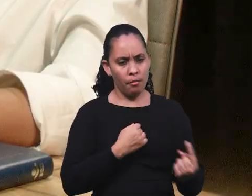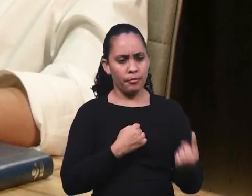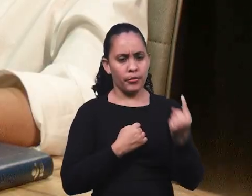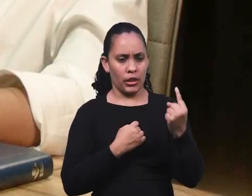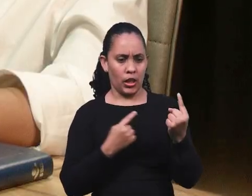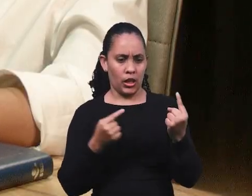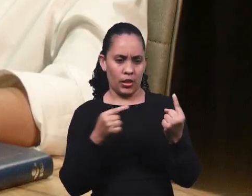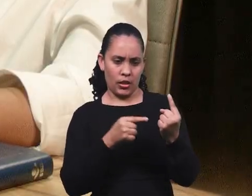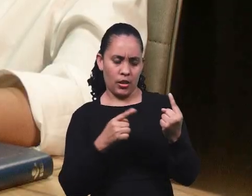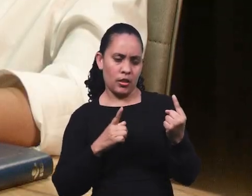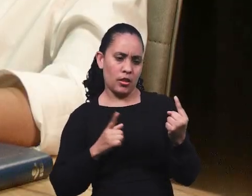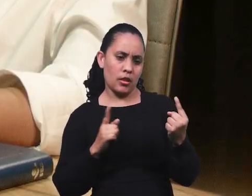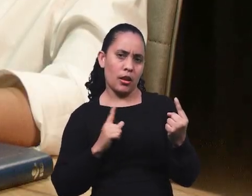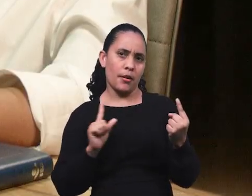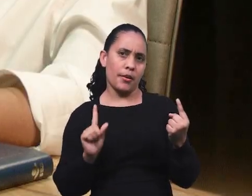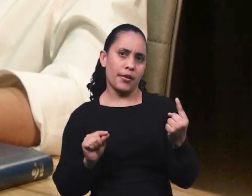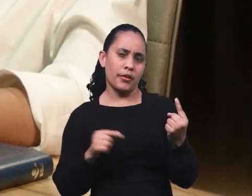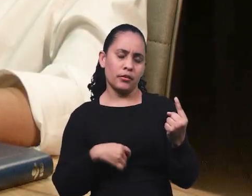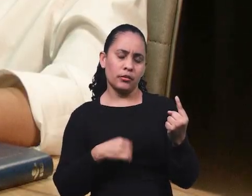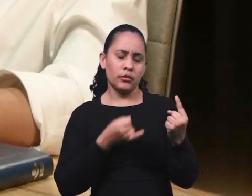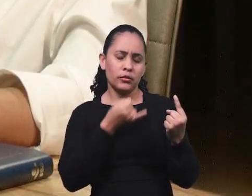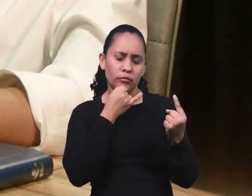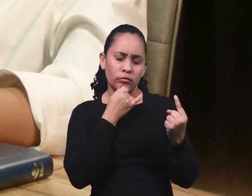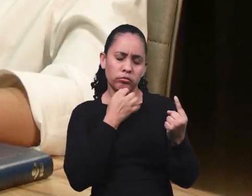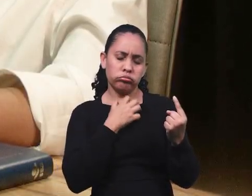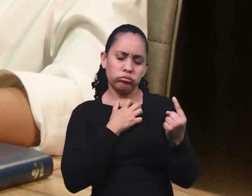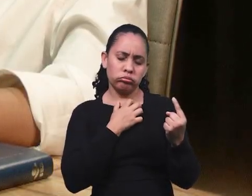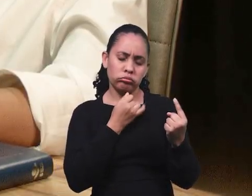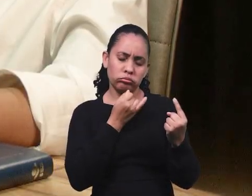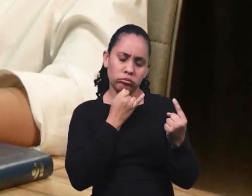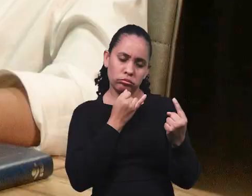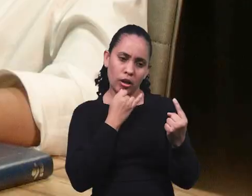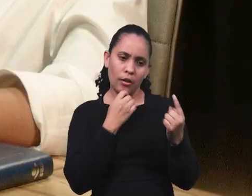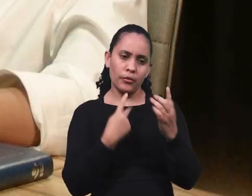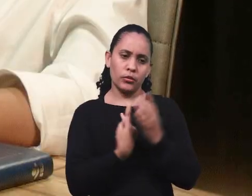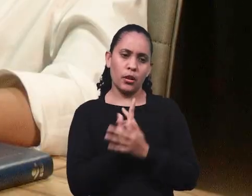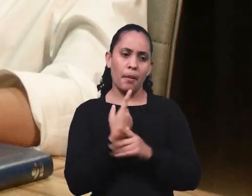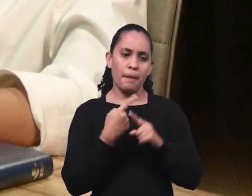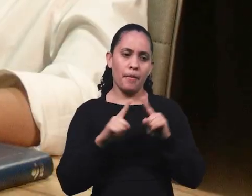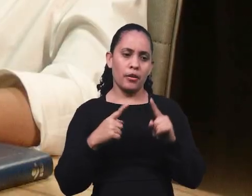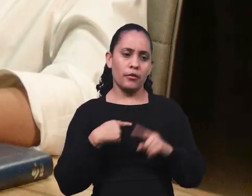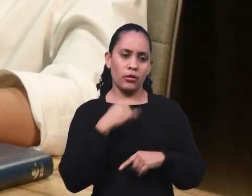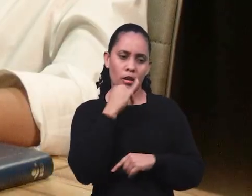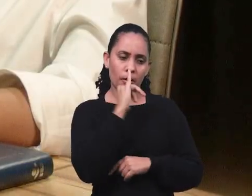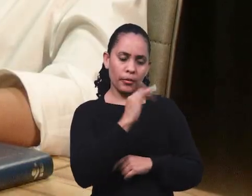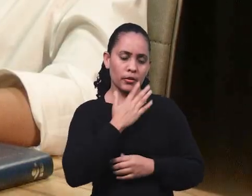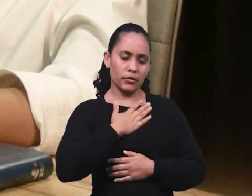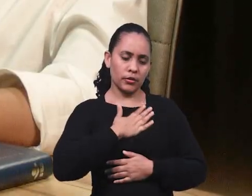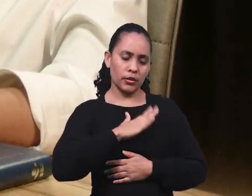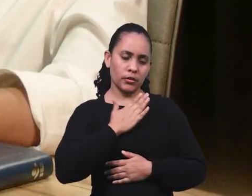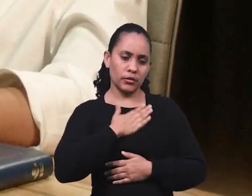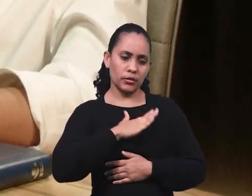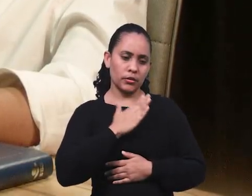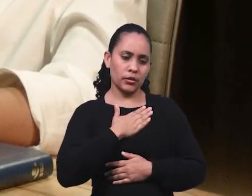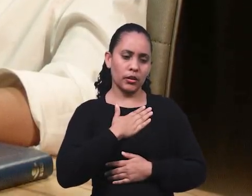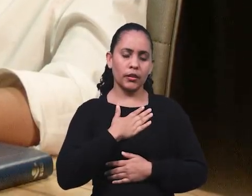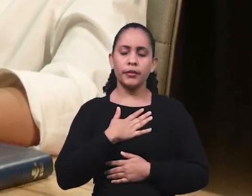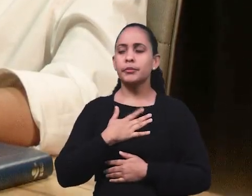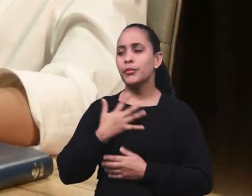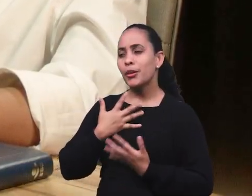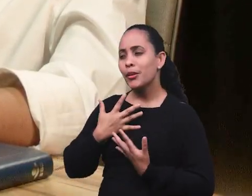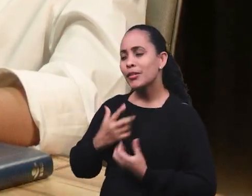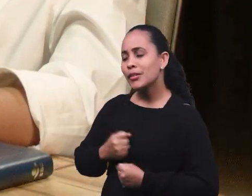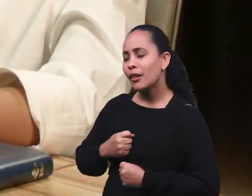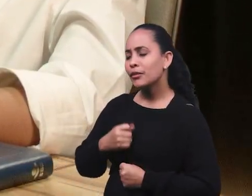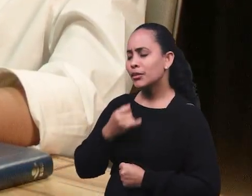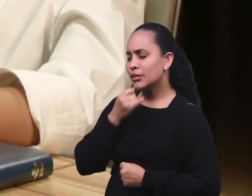menina que estava um pouco triste por algo que tinha acontecido, mas falou para descansar em Deus. E aí eu me apropriei,